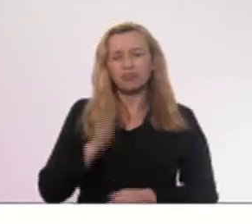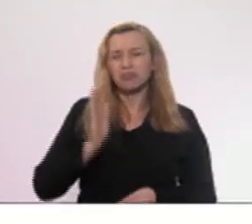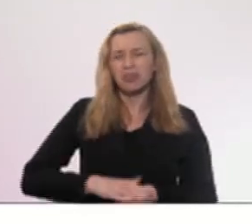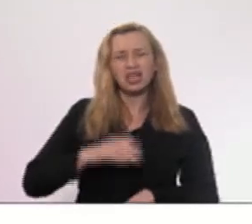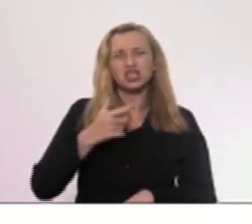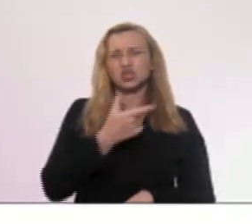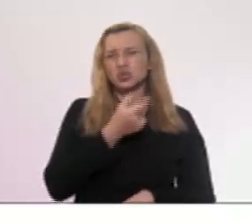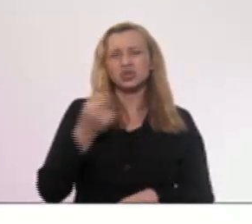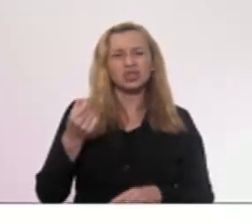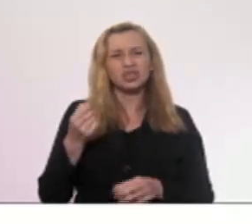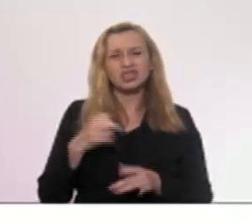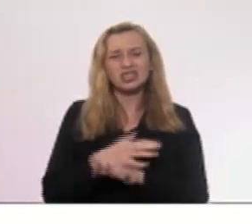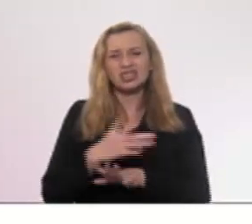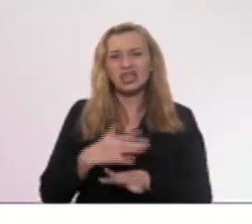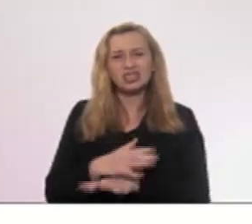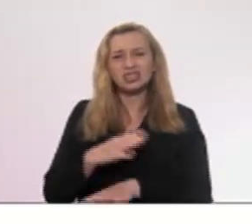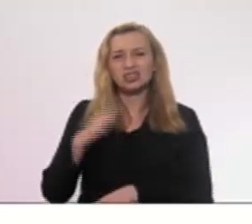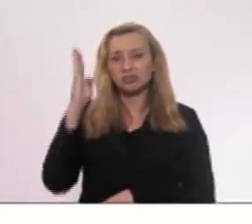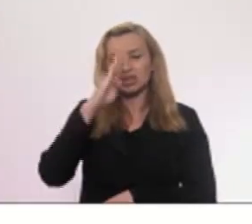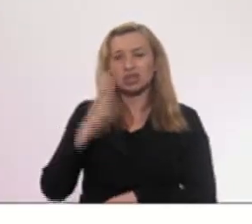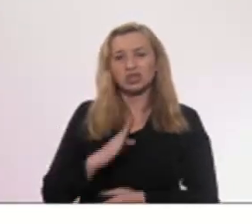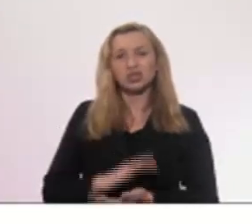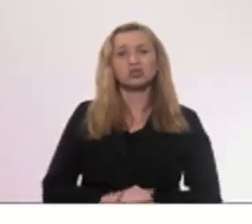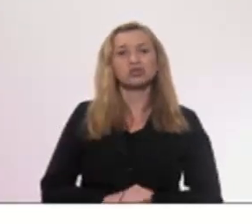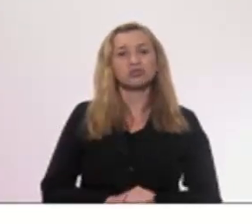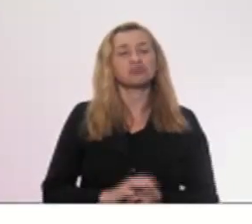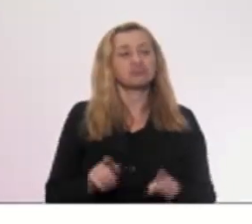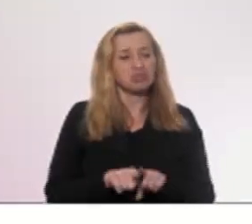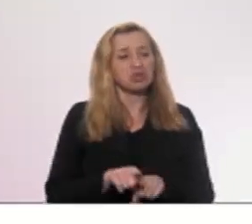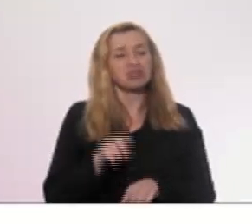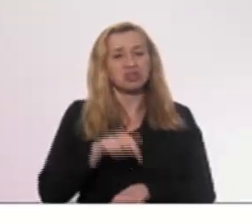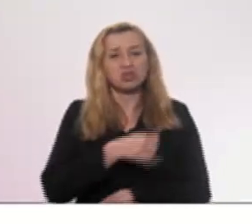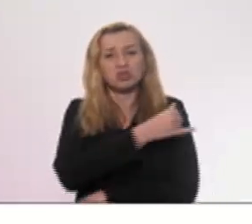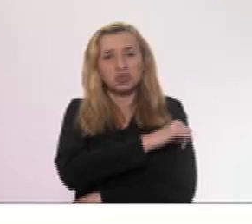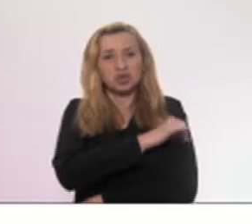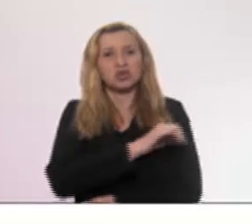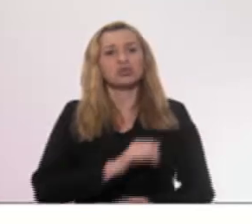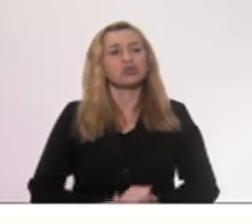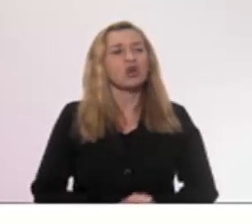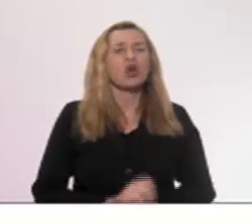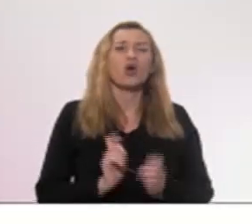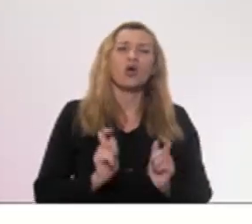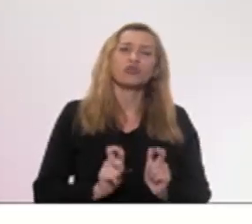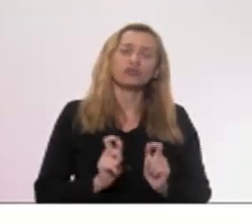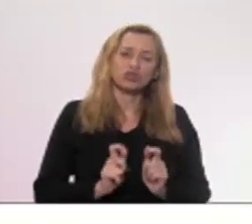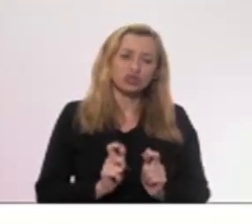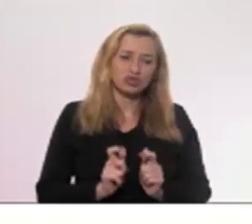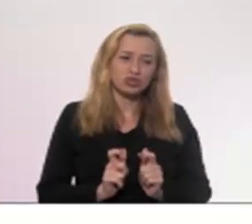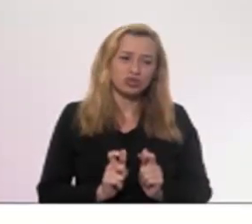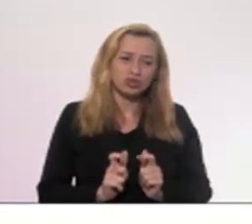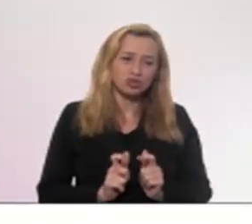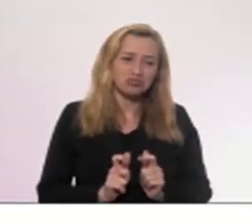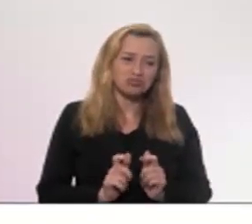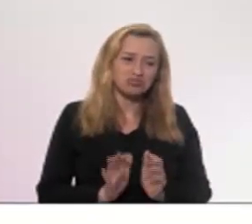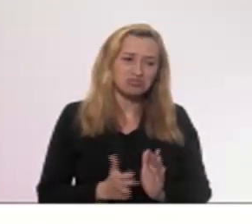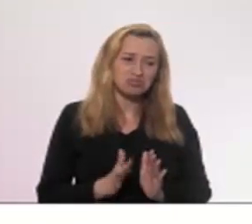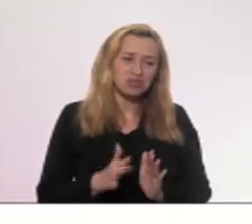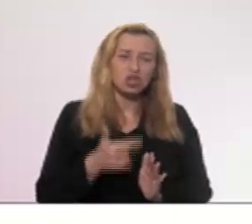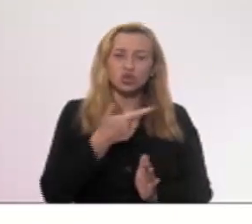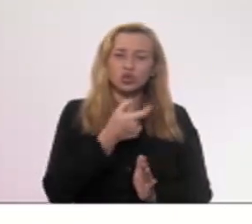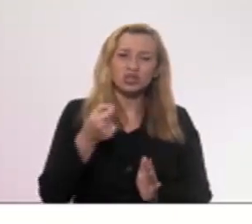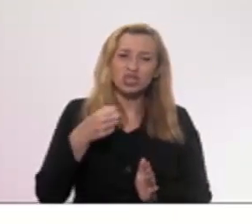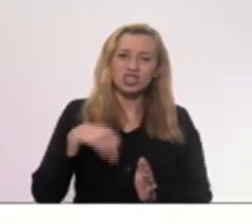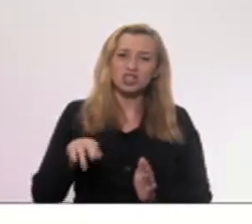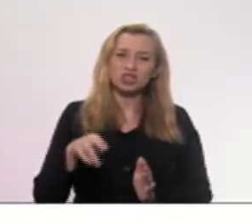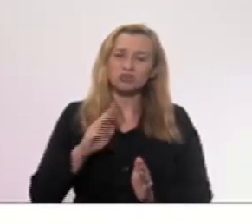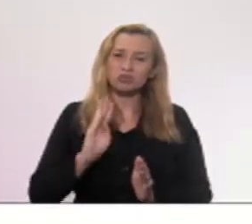200 cidades brasileiras, inclusive aqui no Rio de Janeiro, onde aproximadamente 200 mil